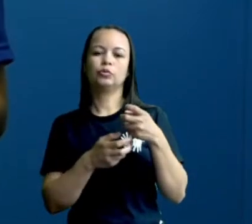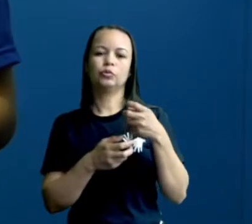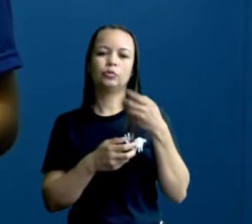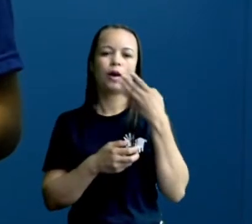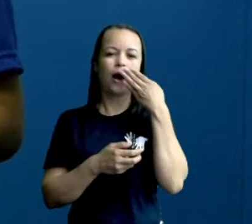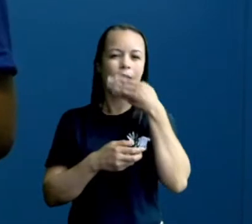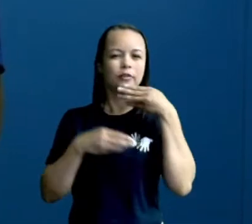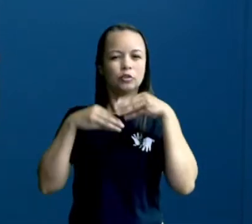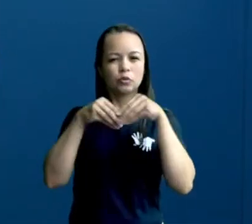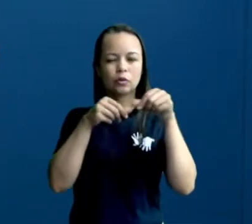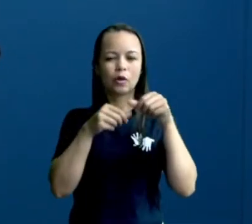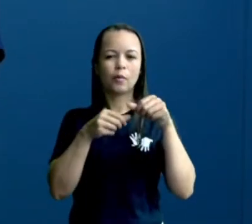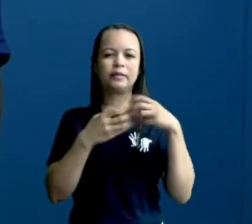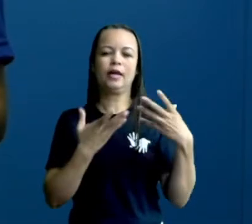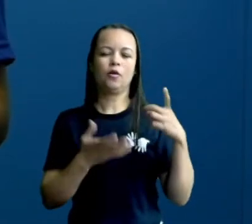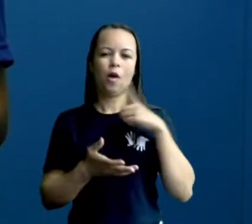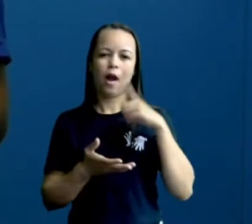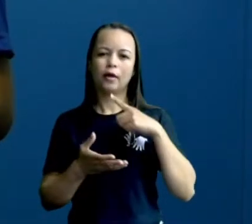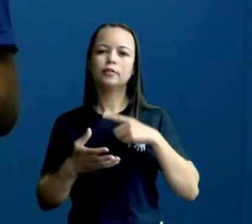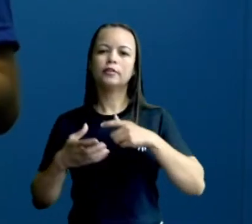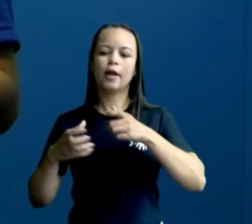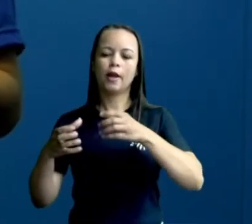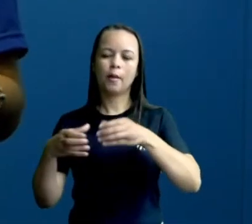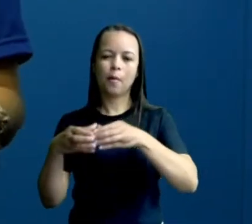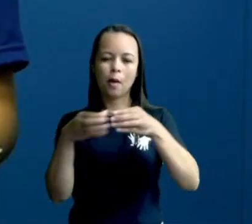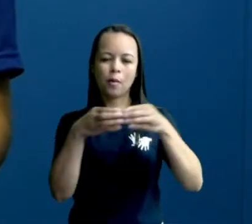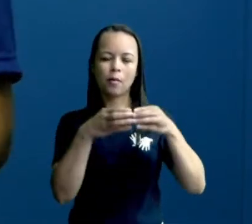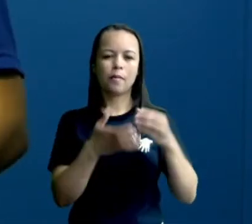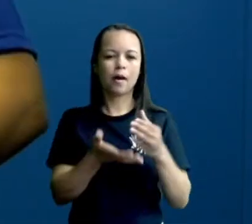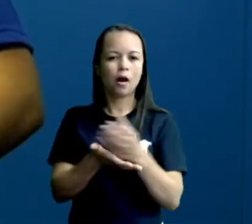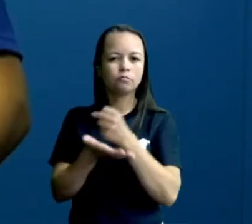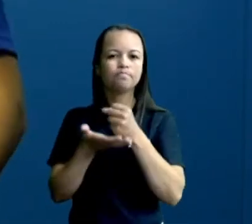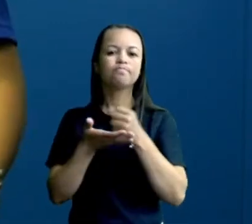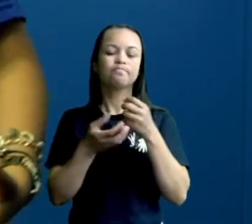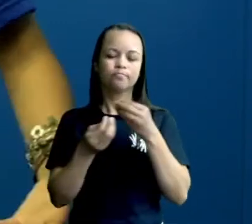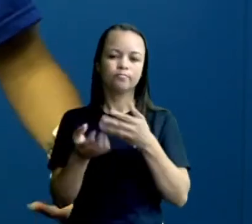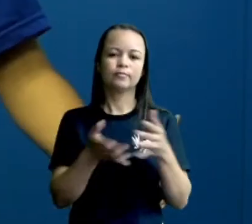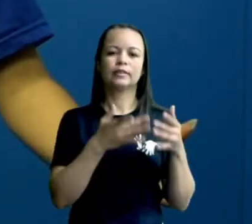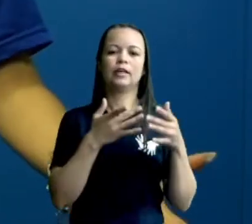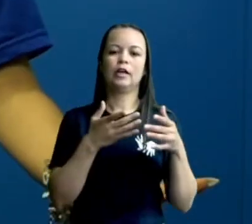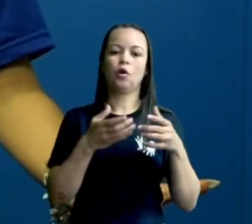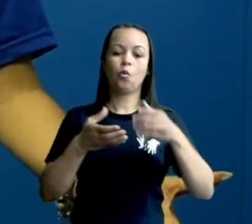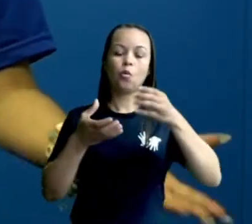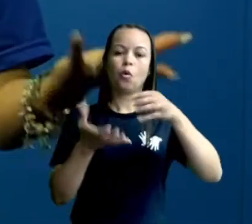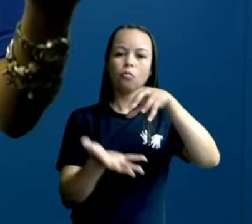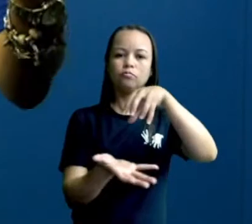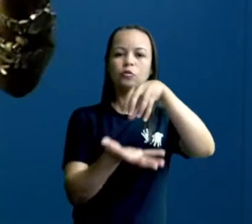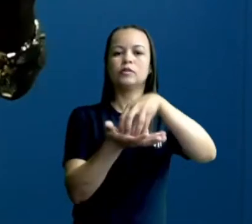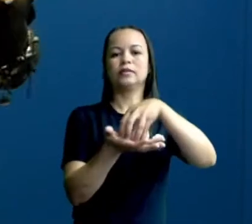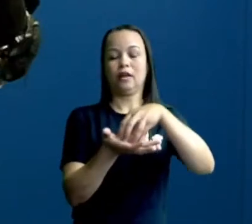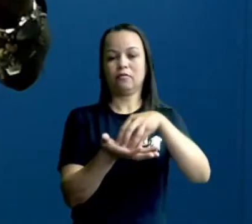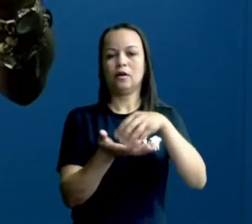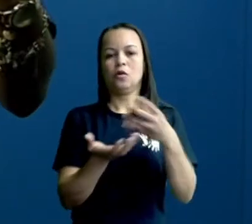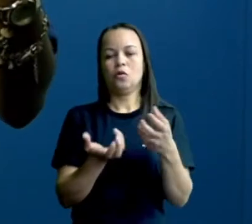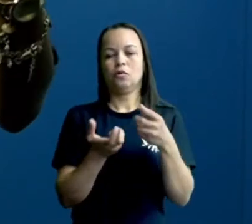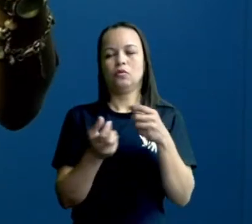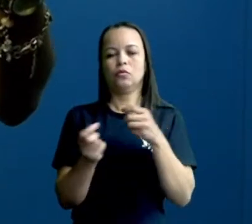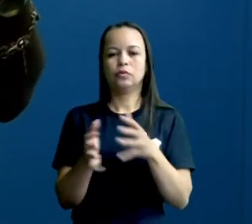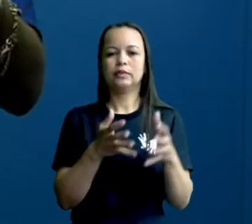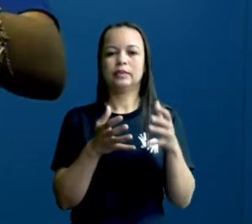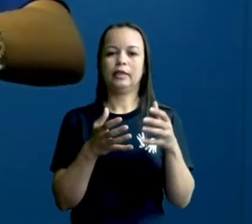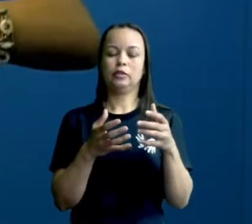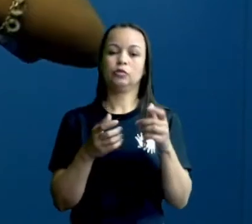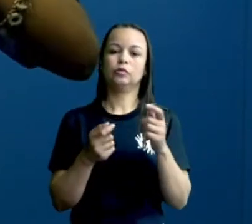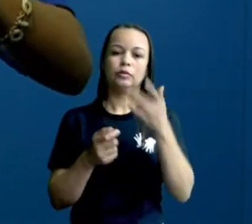ter algumas posses. Em Olinda era onde se concentravam os grandes senhores de engenho. Então, por ser uma